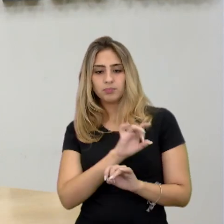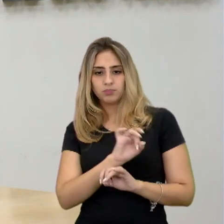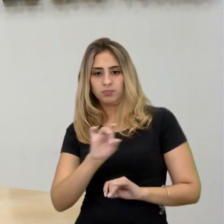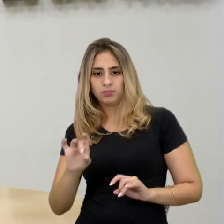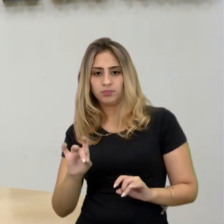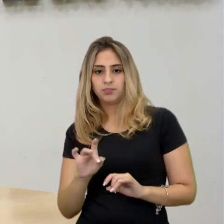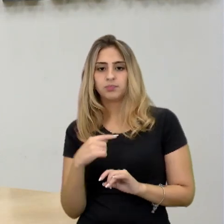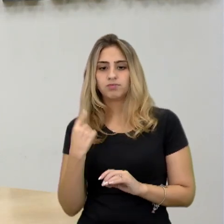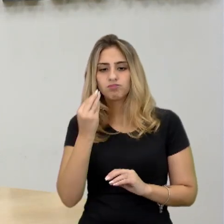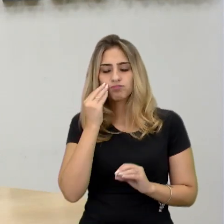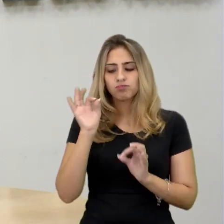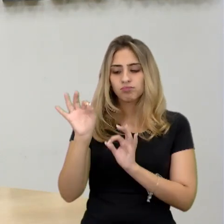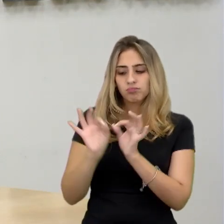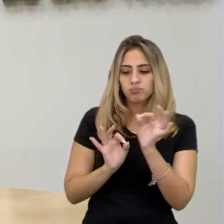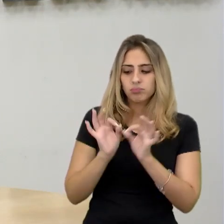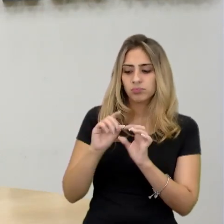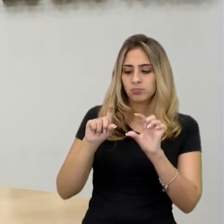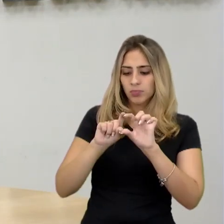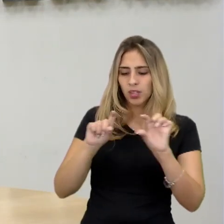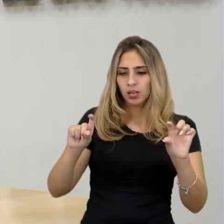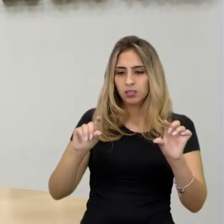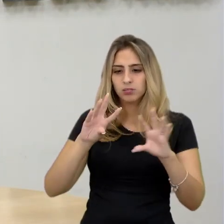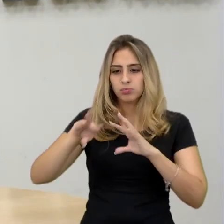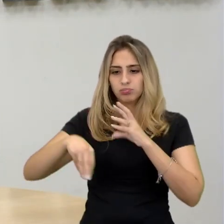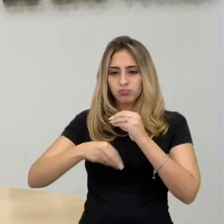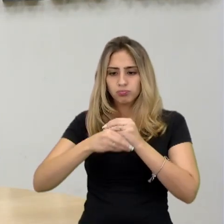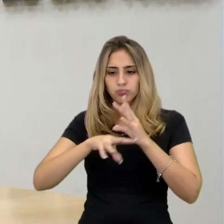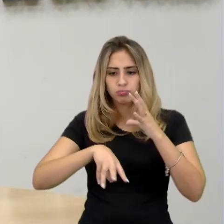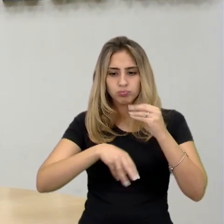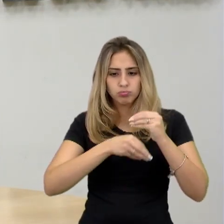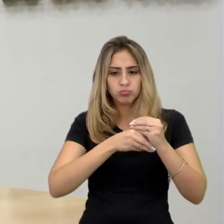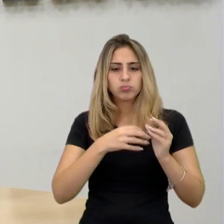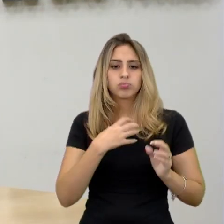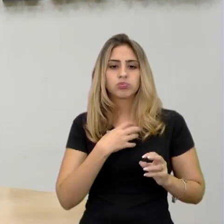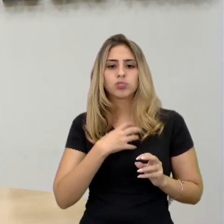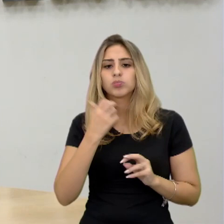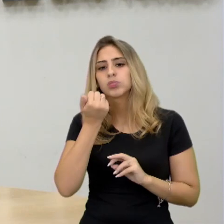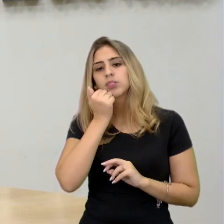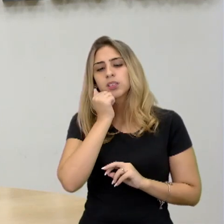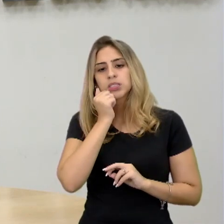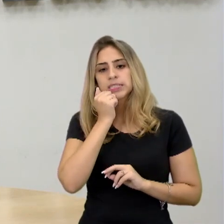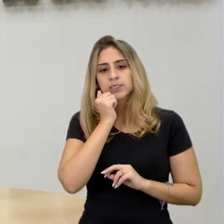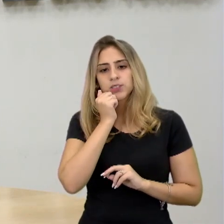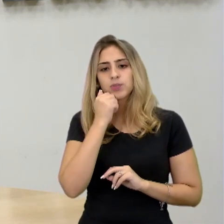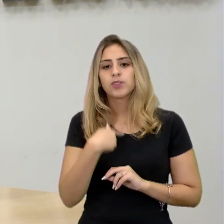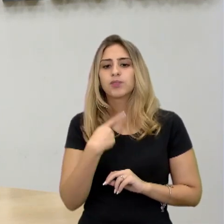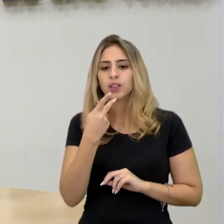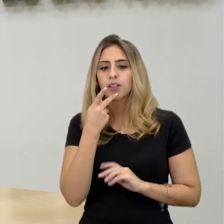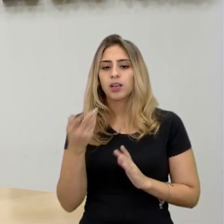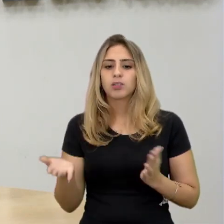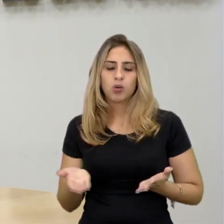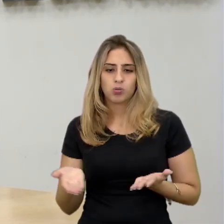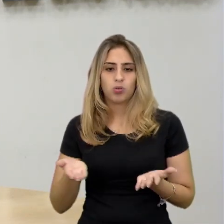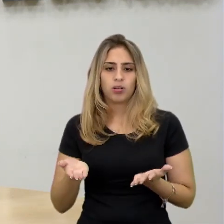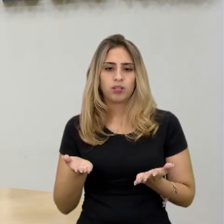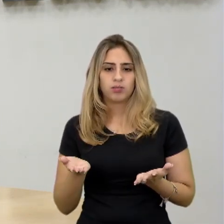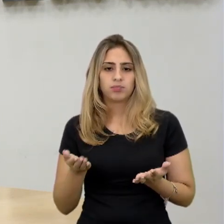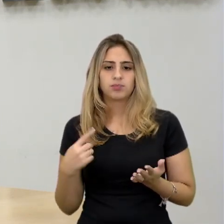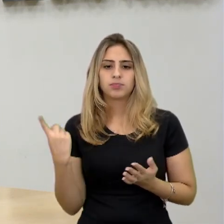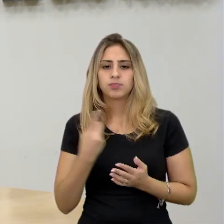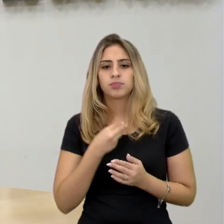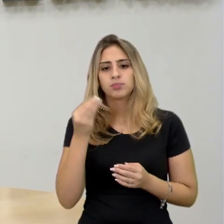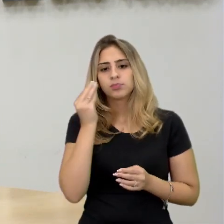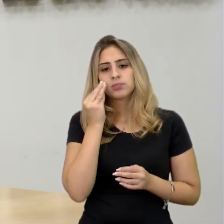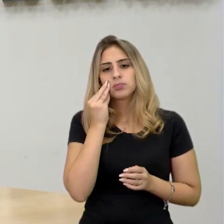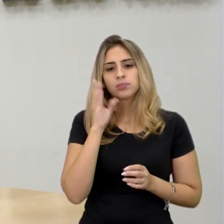tentar encaixar trechos da biografia desse autor no método científico, naquele que eu falei agora há pouco. Então, a gente vai